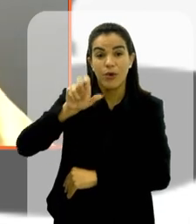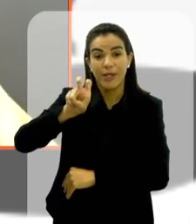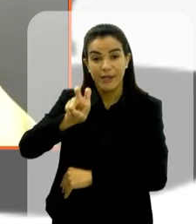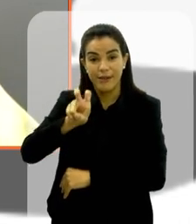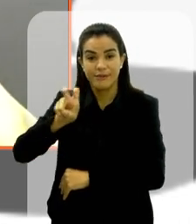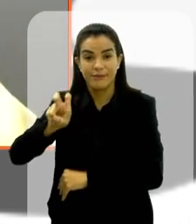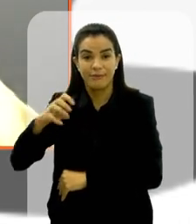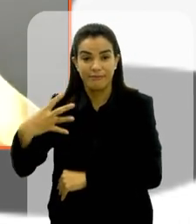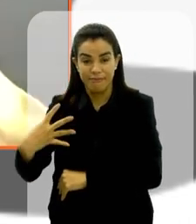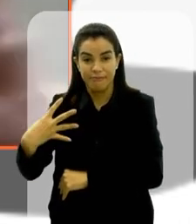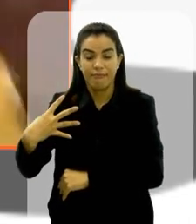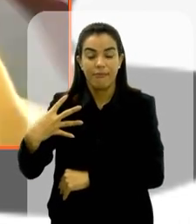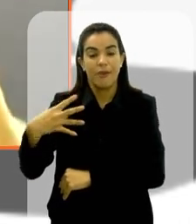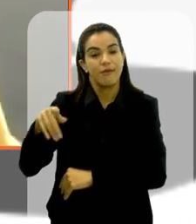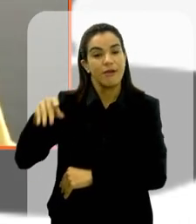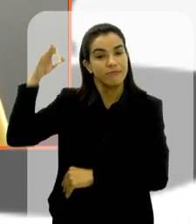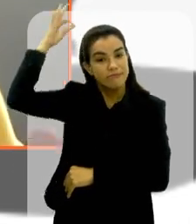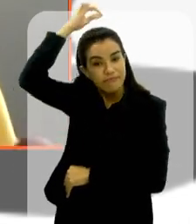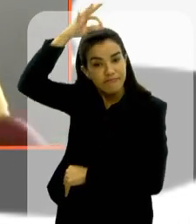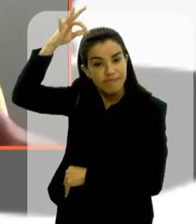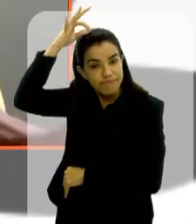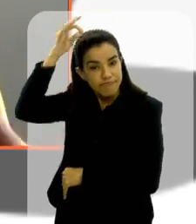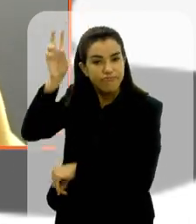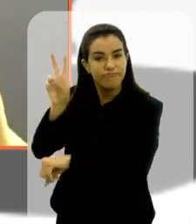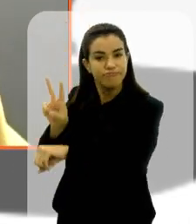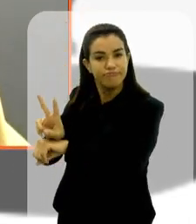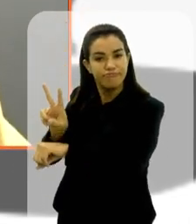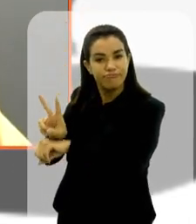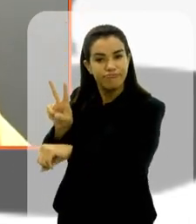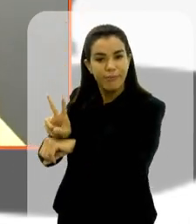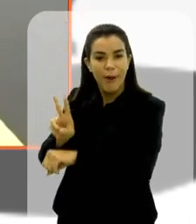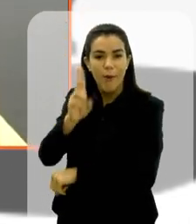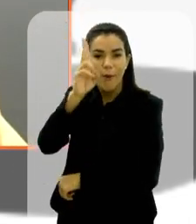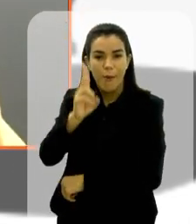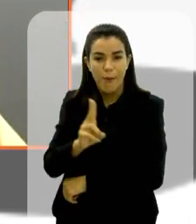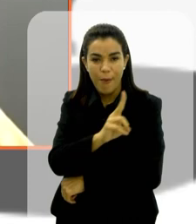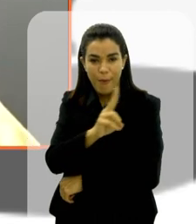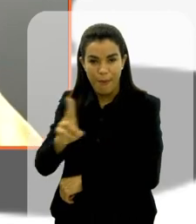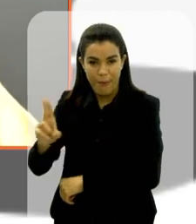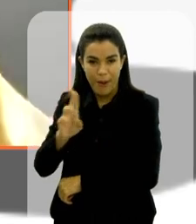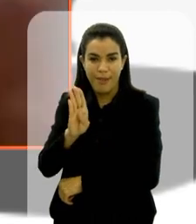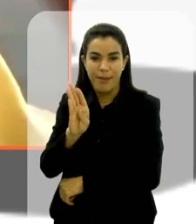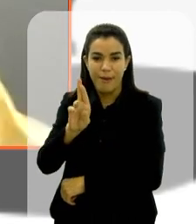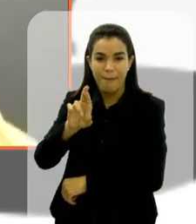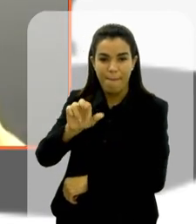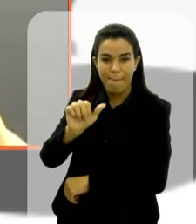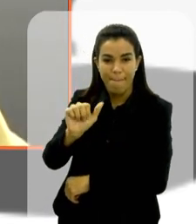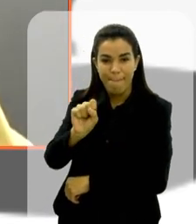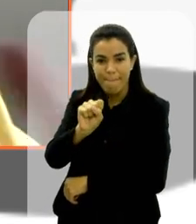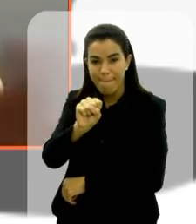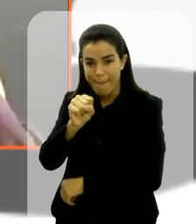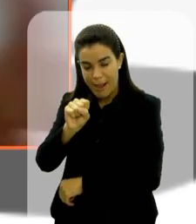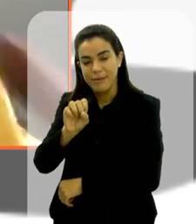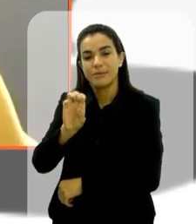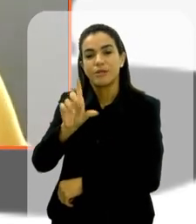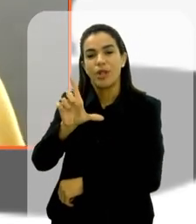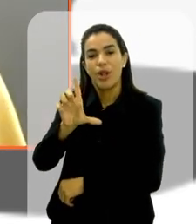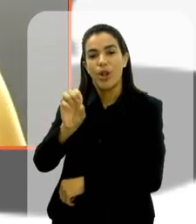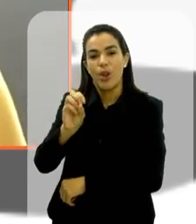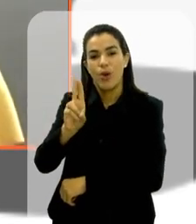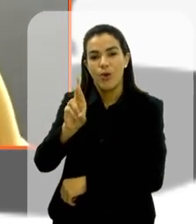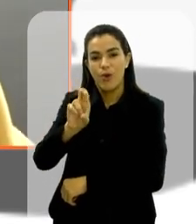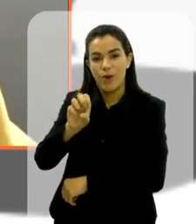Santo, eles foram alojados pelo padre Brás Lourenço, que era o chefe